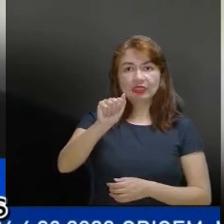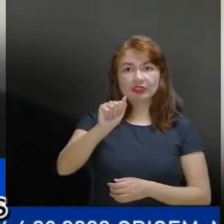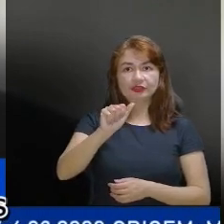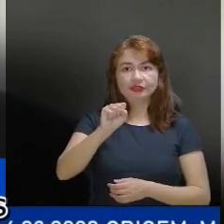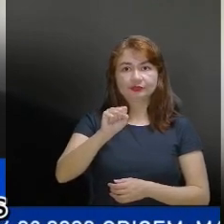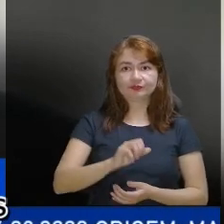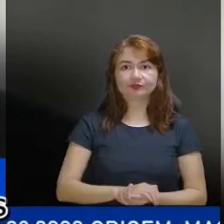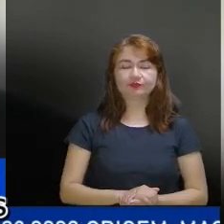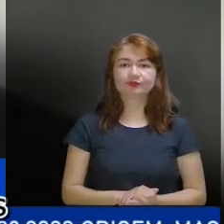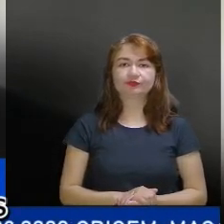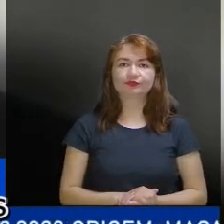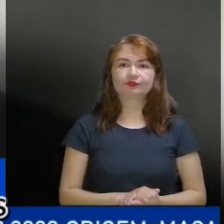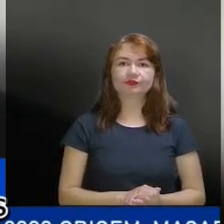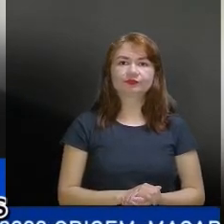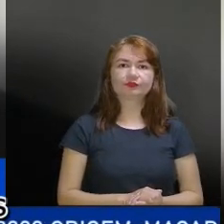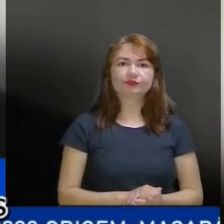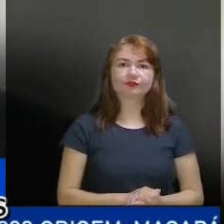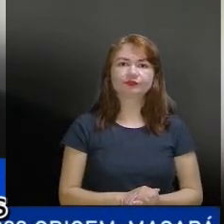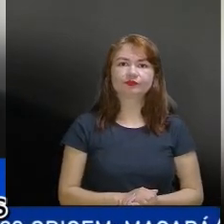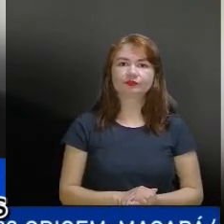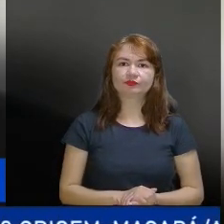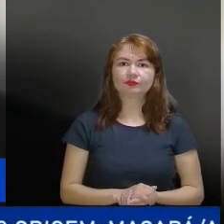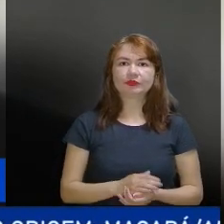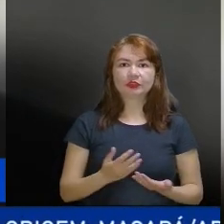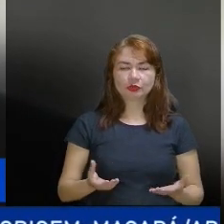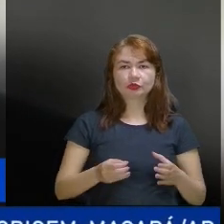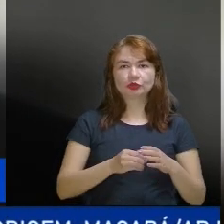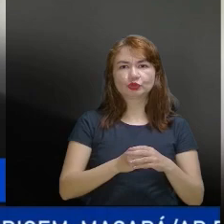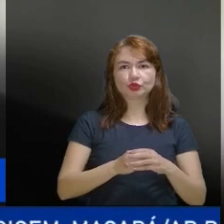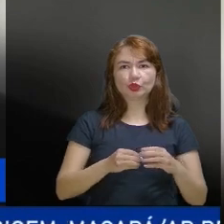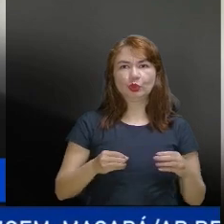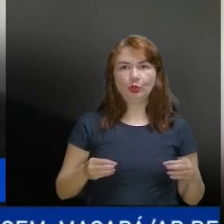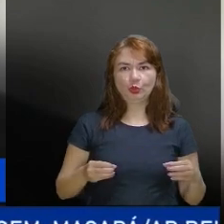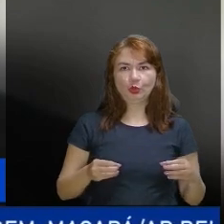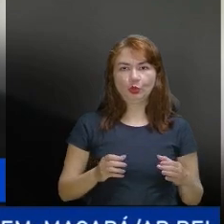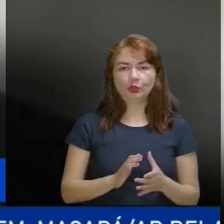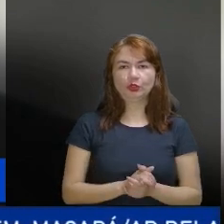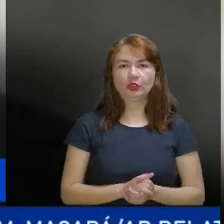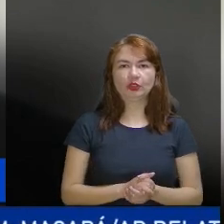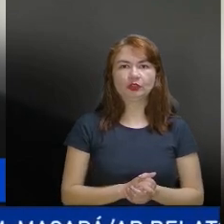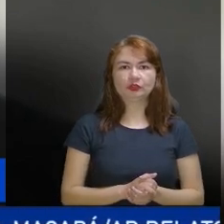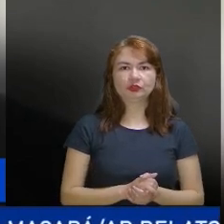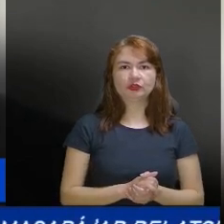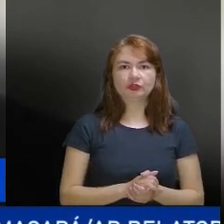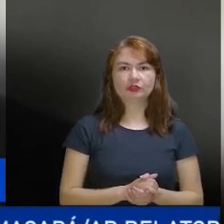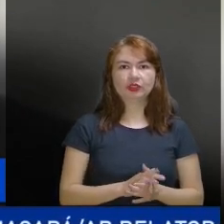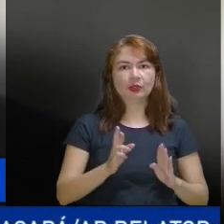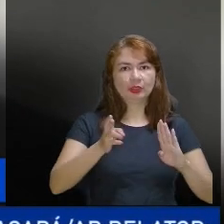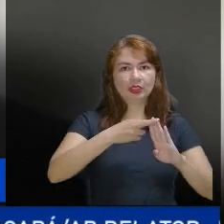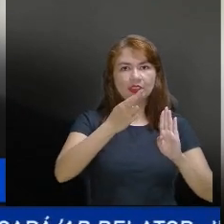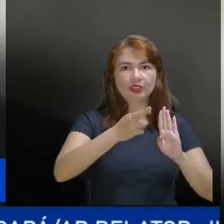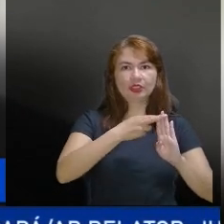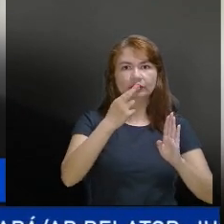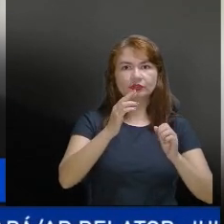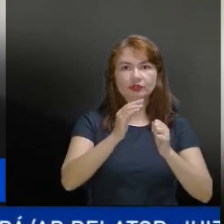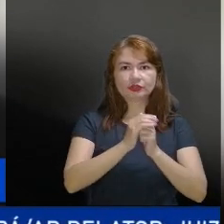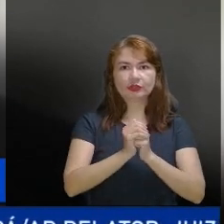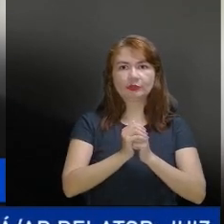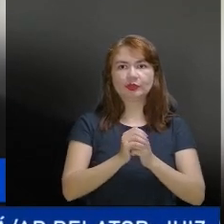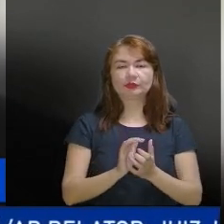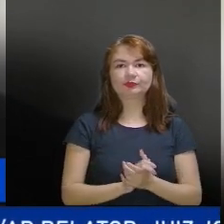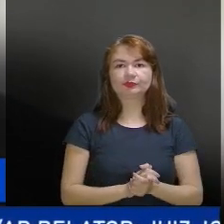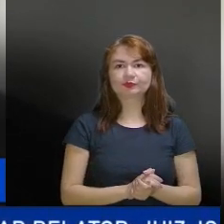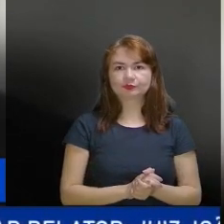está dispondo, tá, sobre essas cotas, numa resolução do nosso tribunal, no caso aí disponibilizando